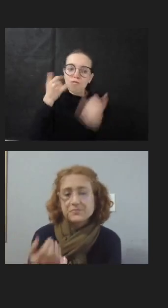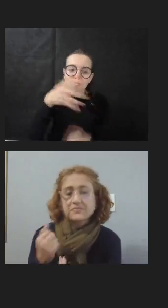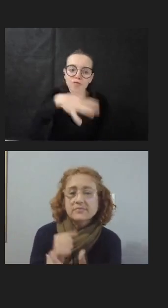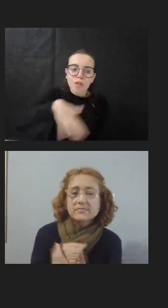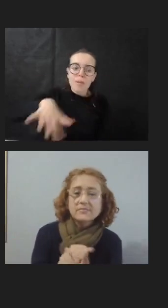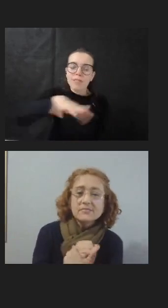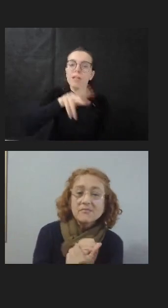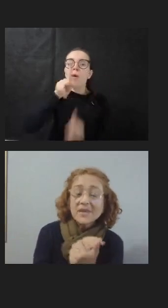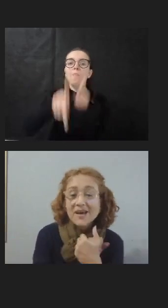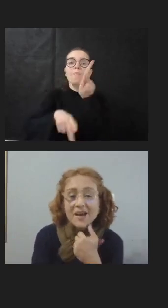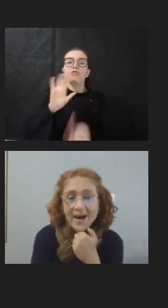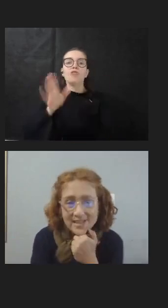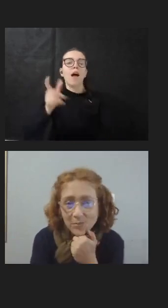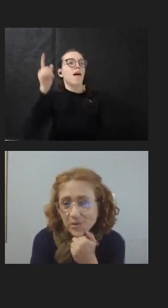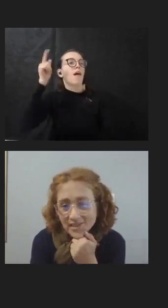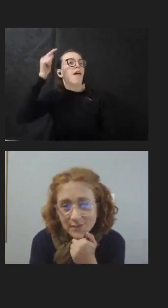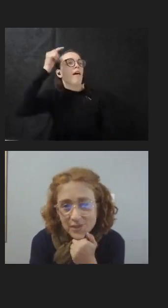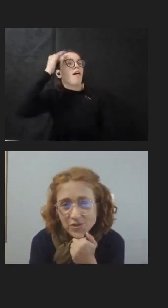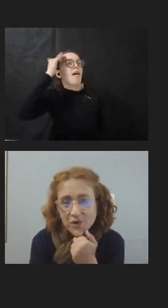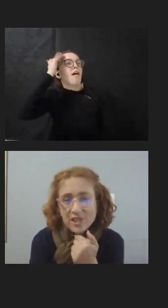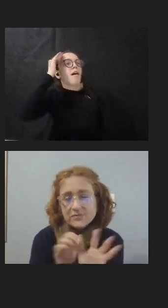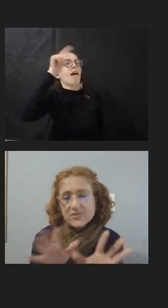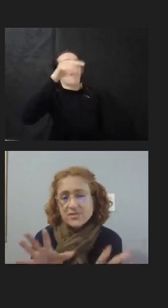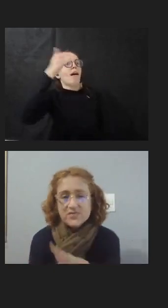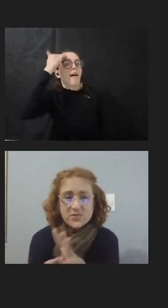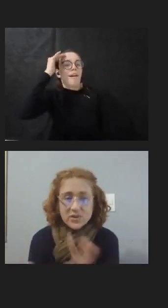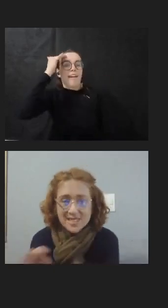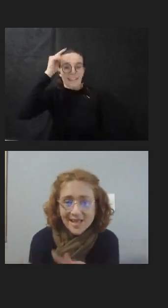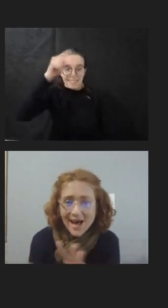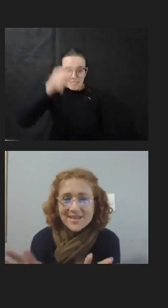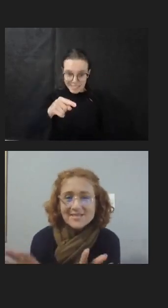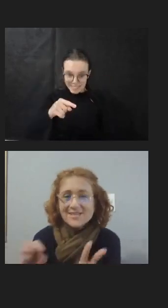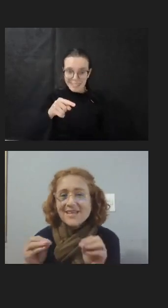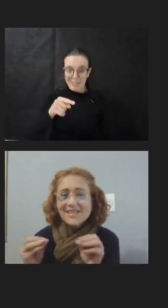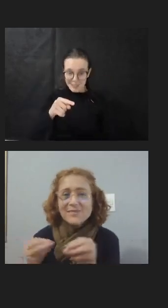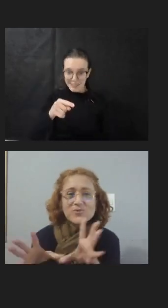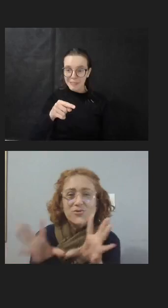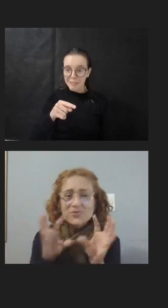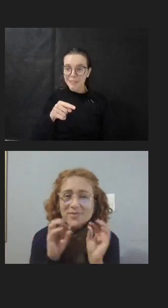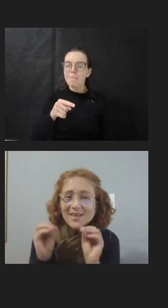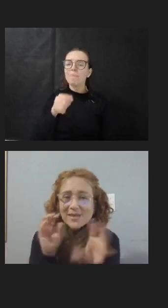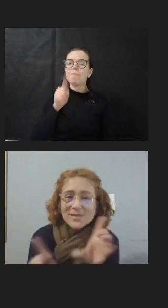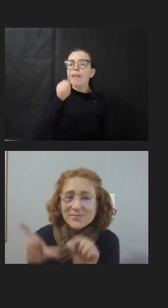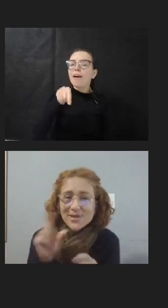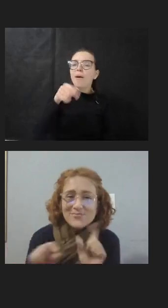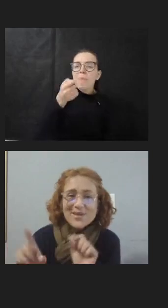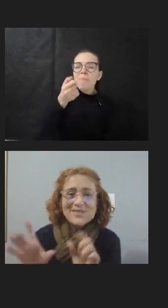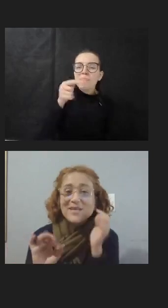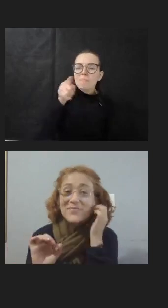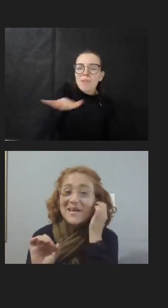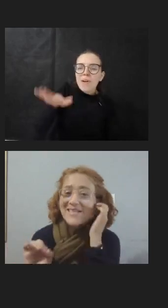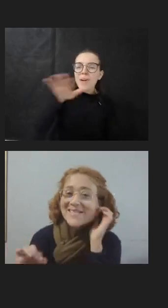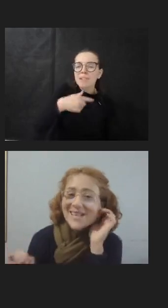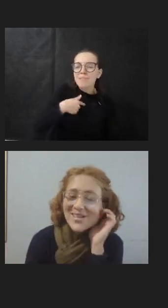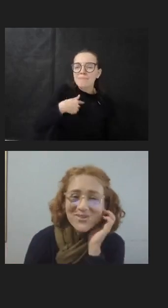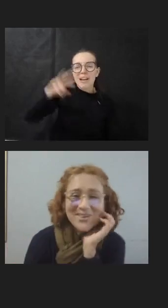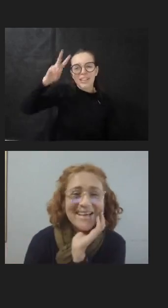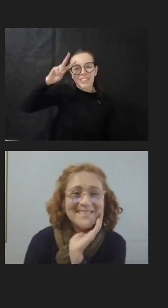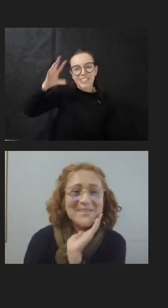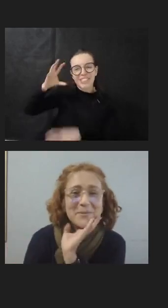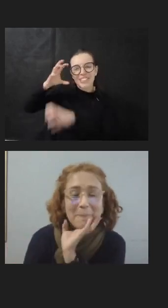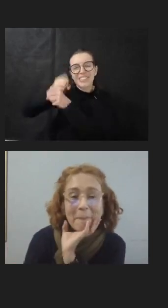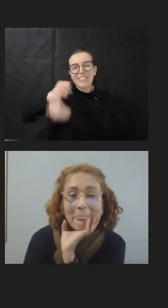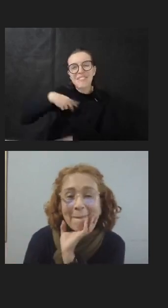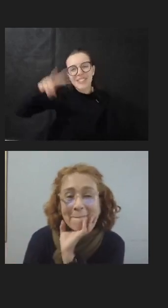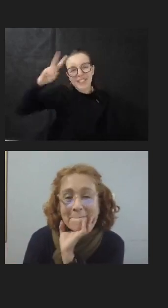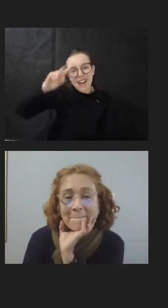feito. Aí tá um pouquinho da minha história para vocês visualizarem, assim, né? Minhas lembranças